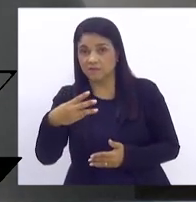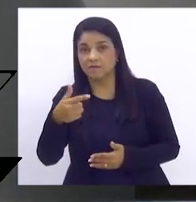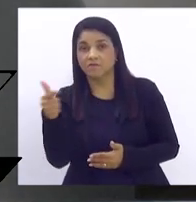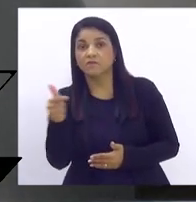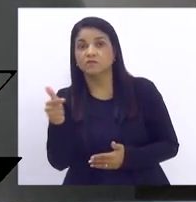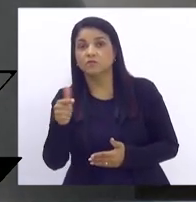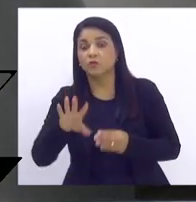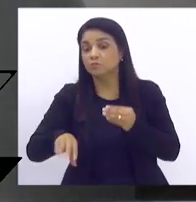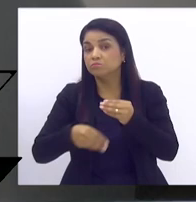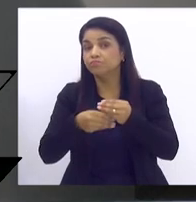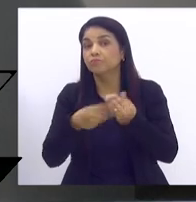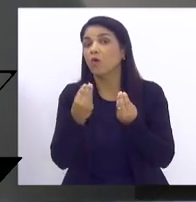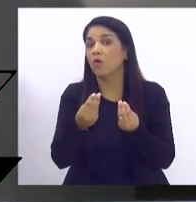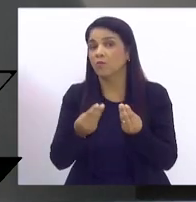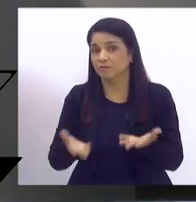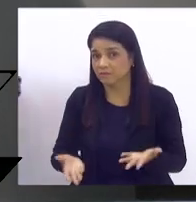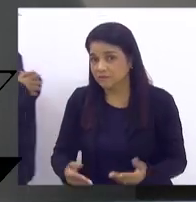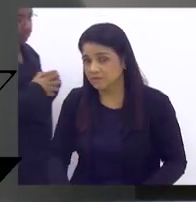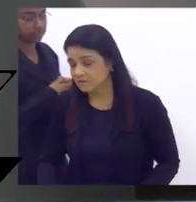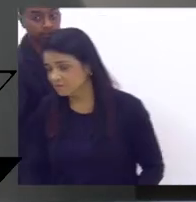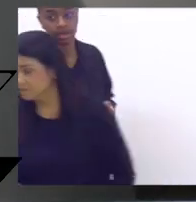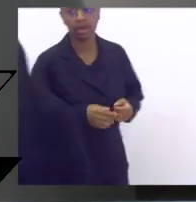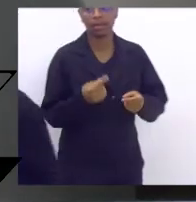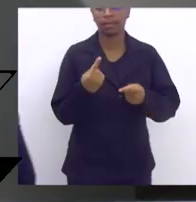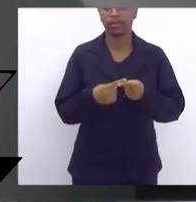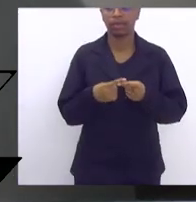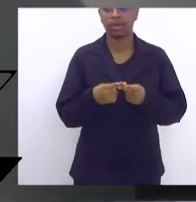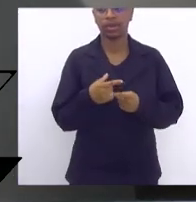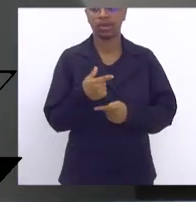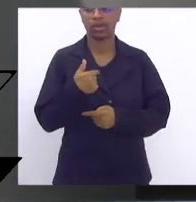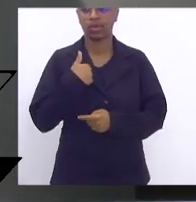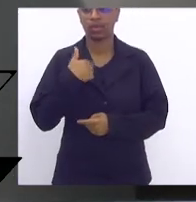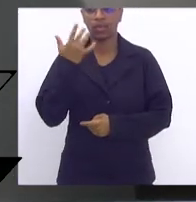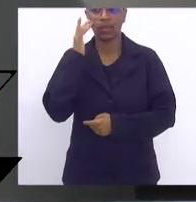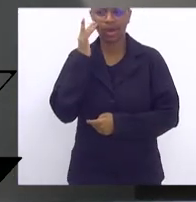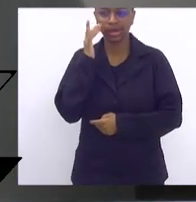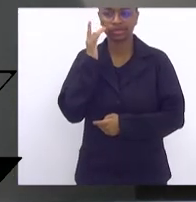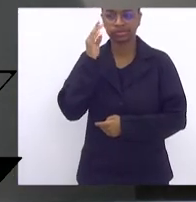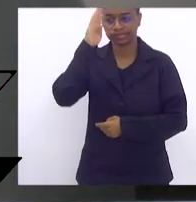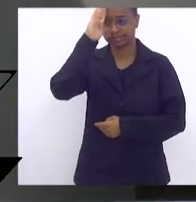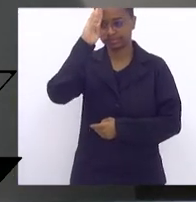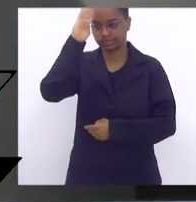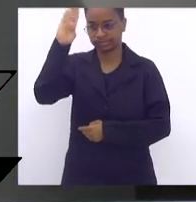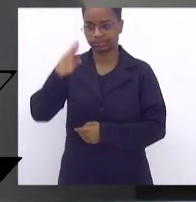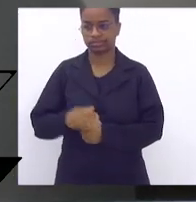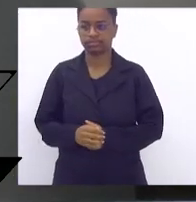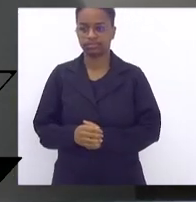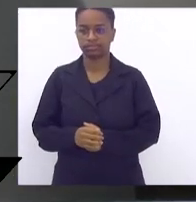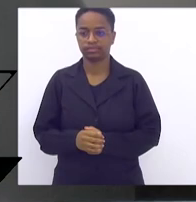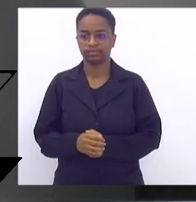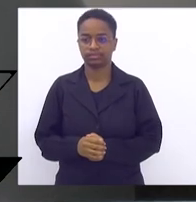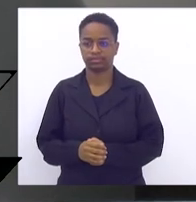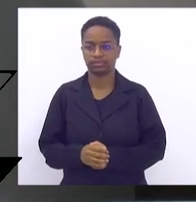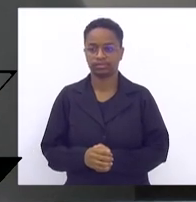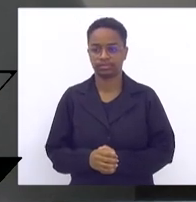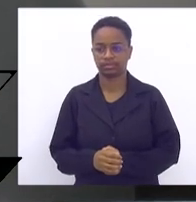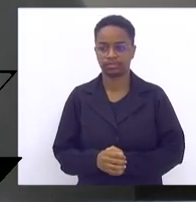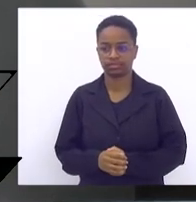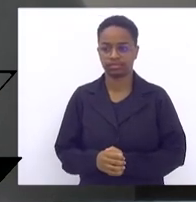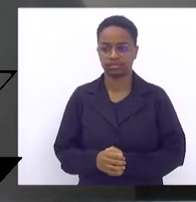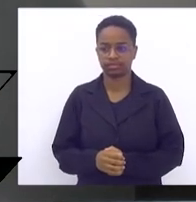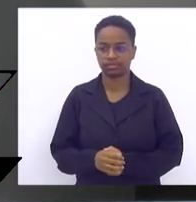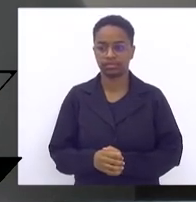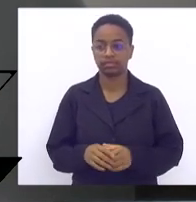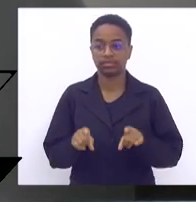13 e 22. Porque eu acho esse tecnicismo fundamental. E exatamente esses tempos